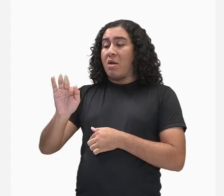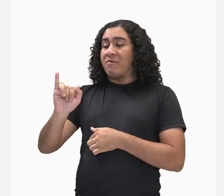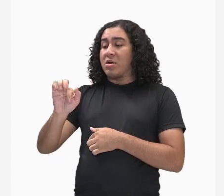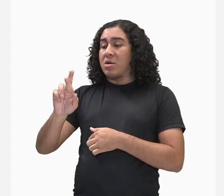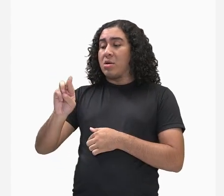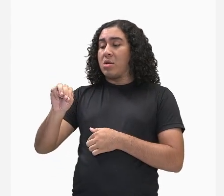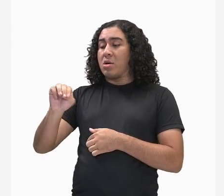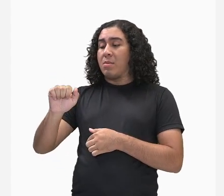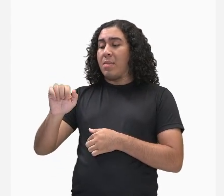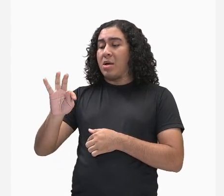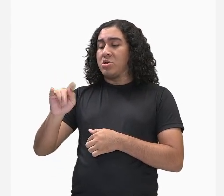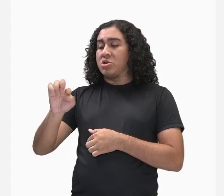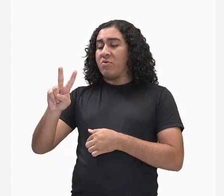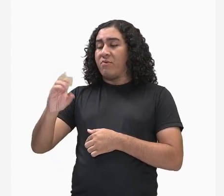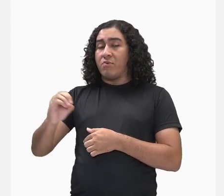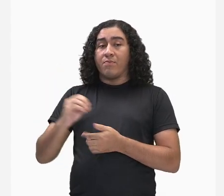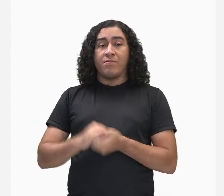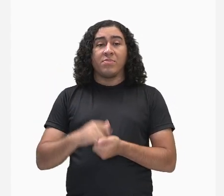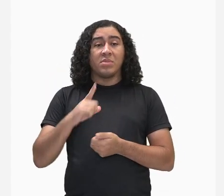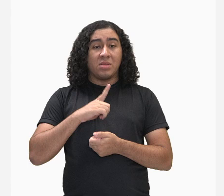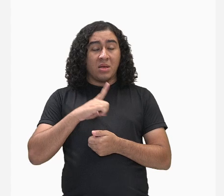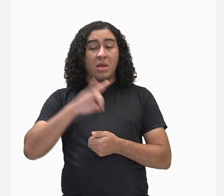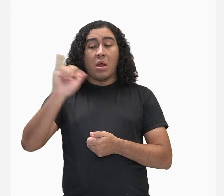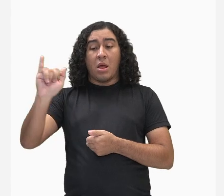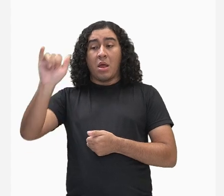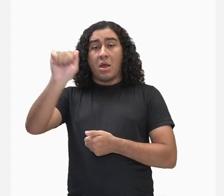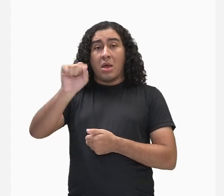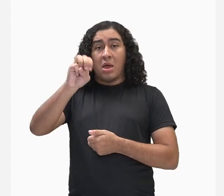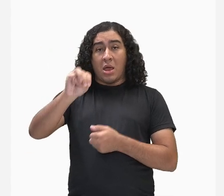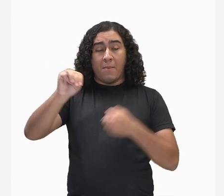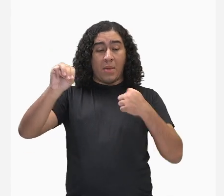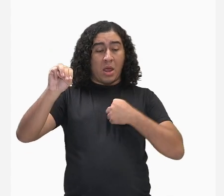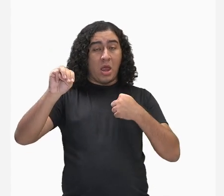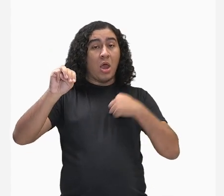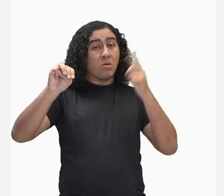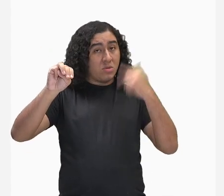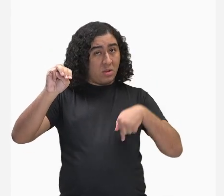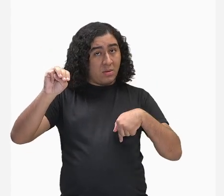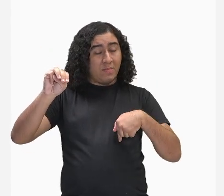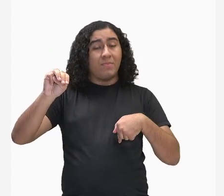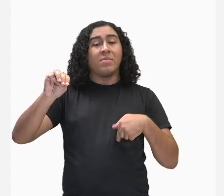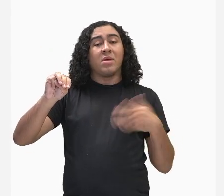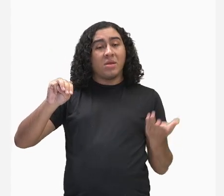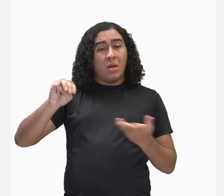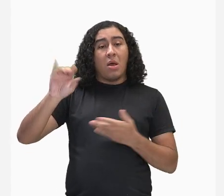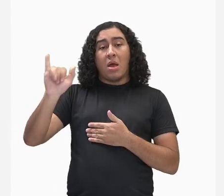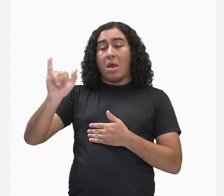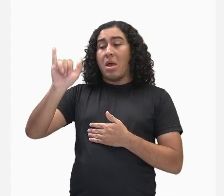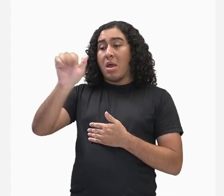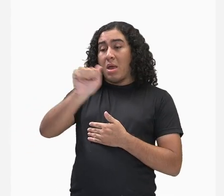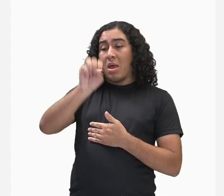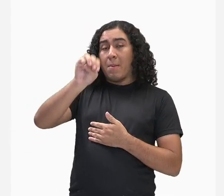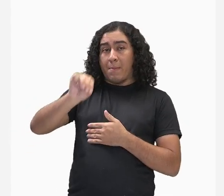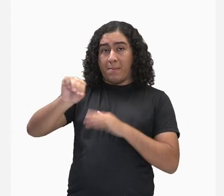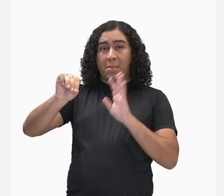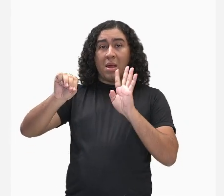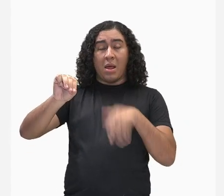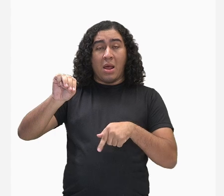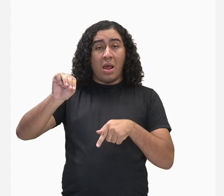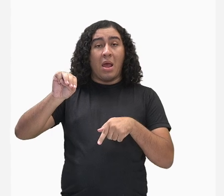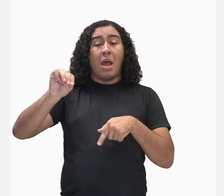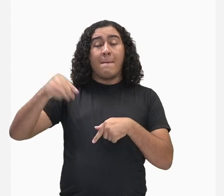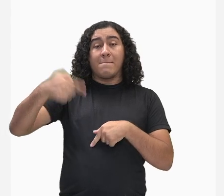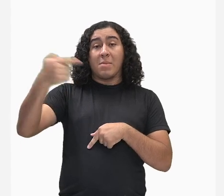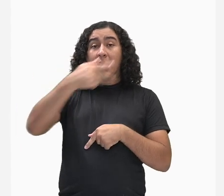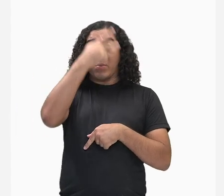form, forma afirmativa. Eu tenho I am, eu estou. Repare que o am eu utilizo somente com a primeira pessoa. I am, eu sou, eu